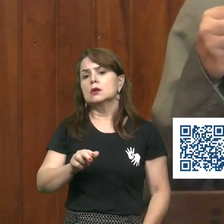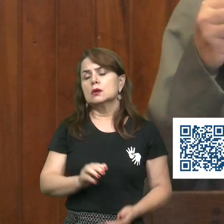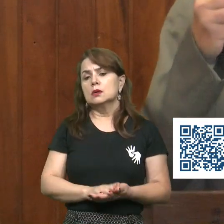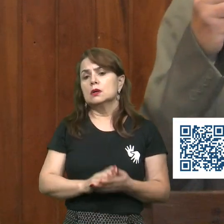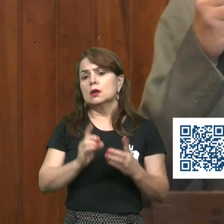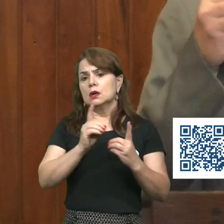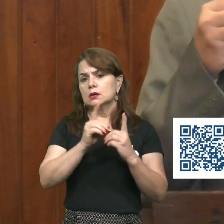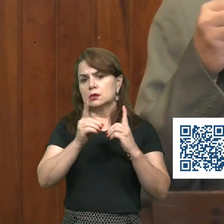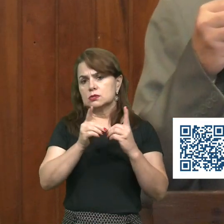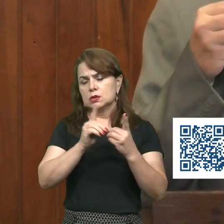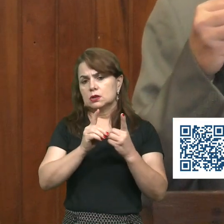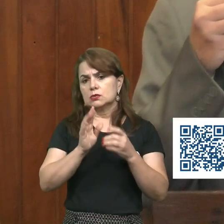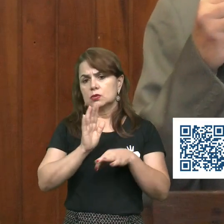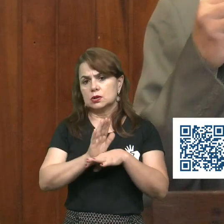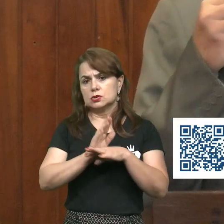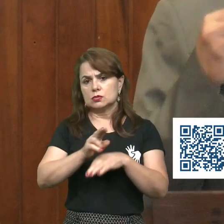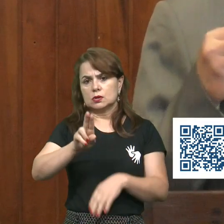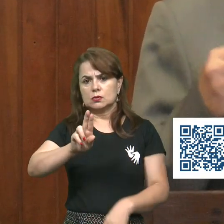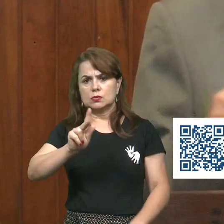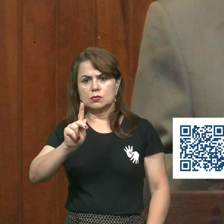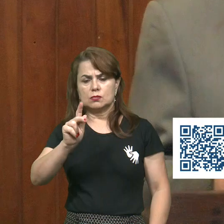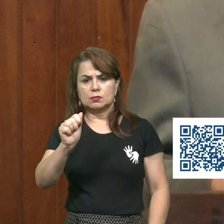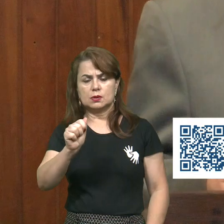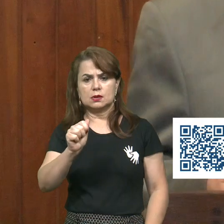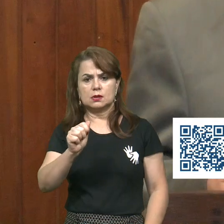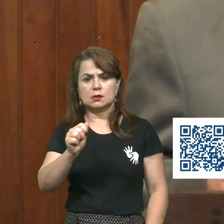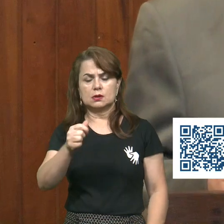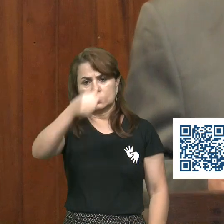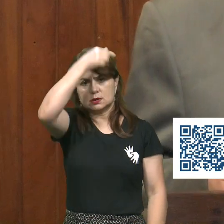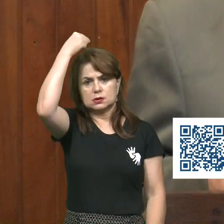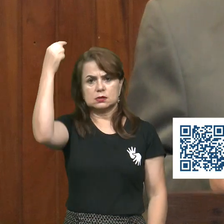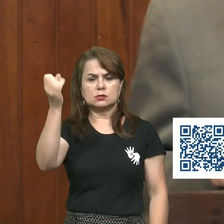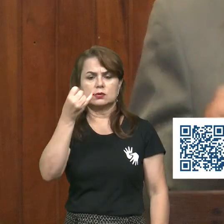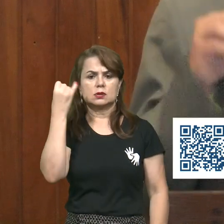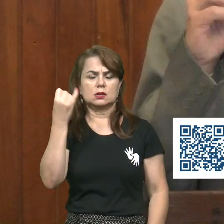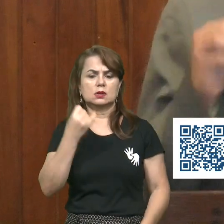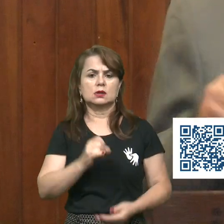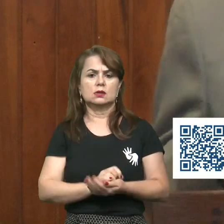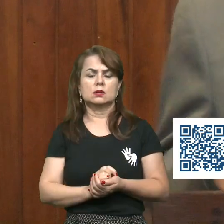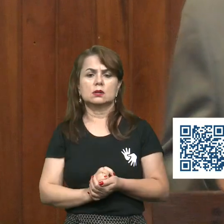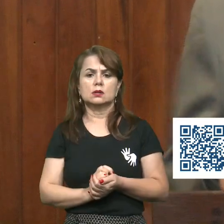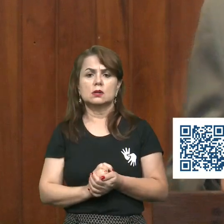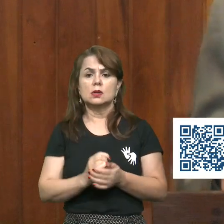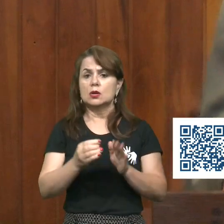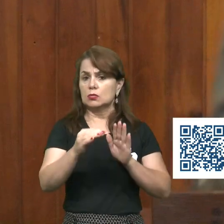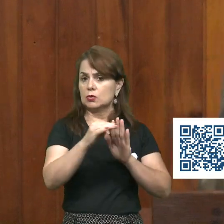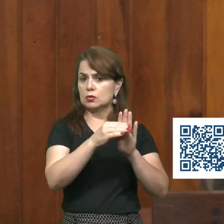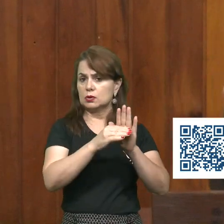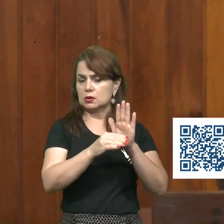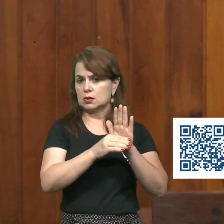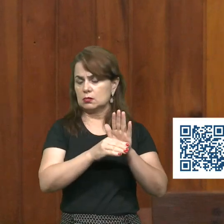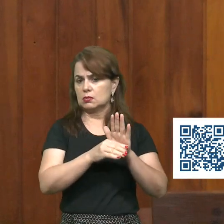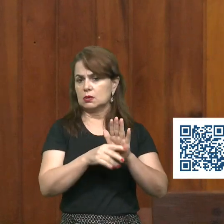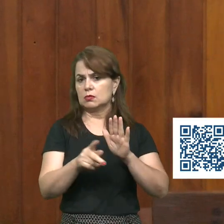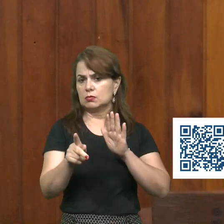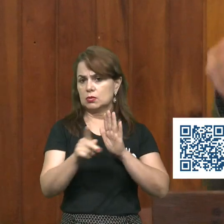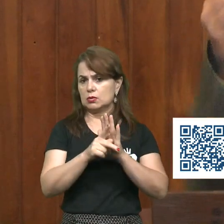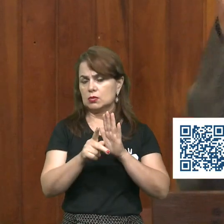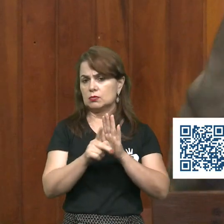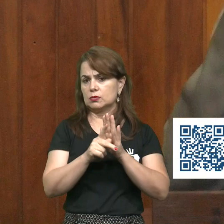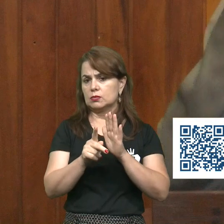relatou no balanço administrativo que investiu em programas de aproximação com o